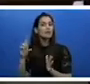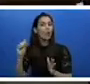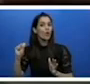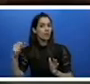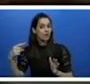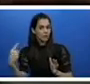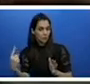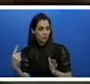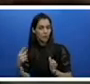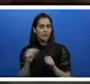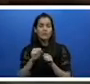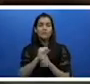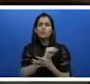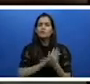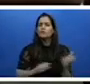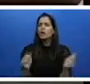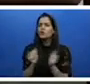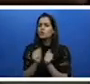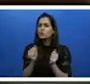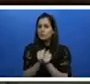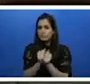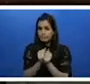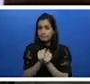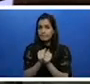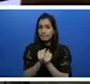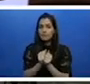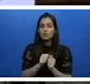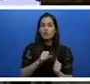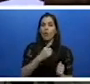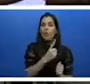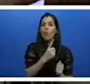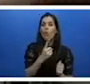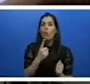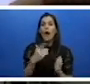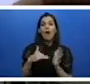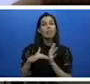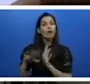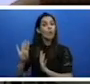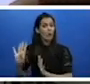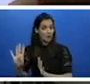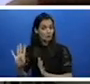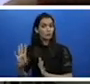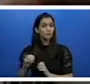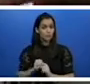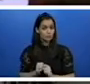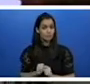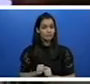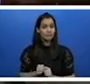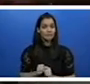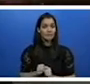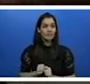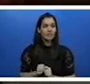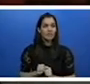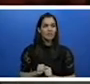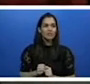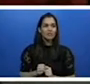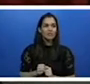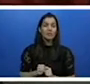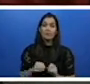fazer atividade juntos, de 1 até 4, da 170 até a 179. Então,